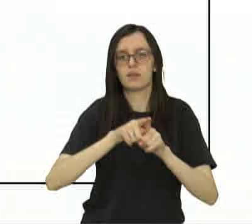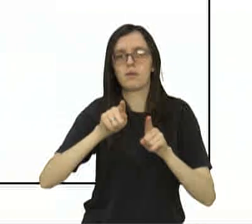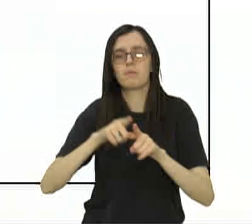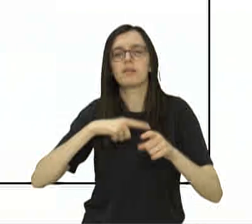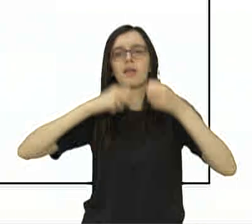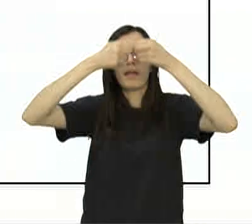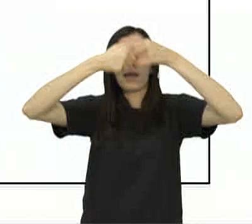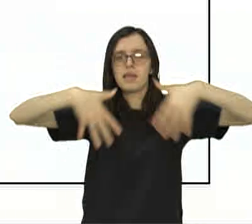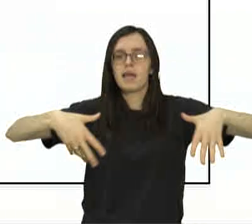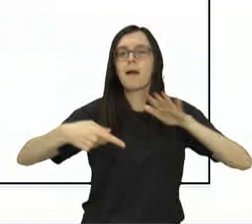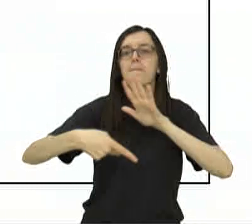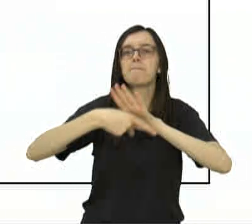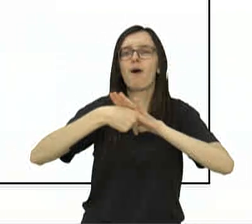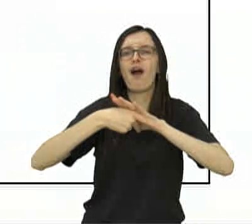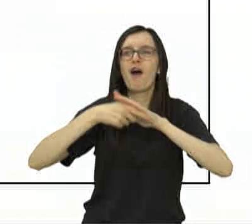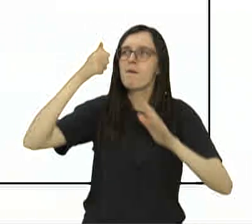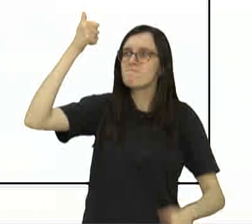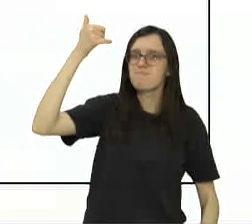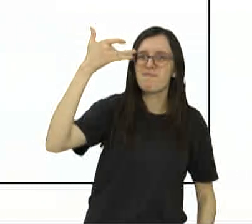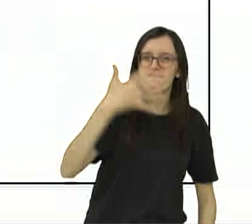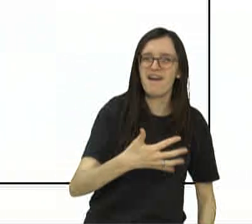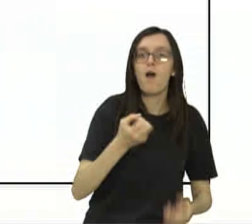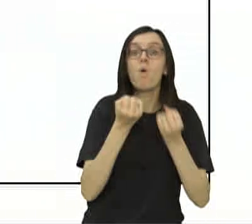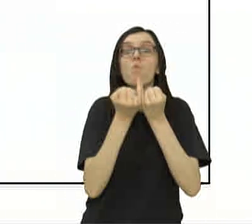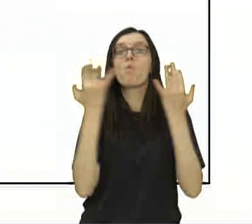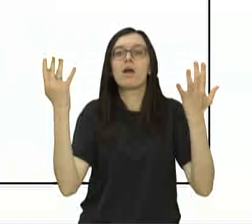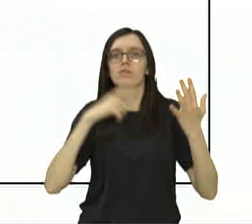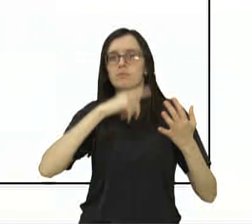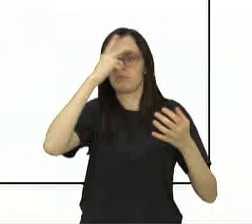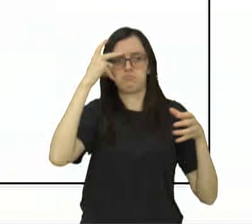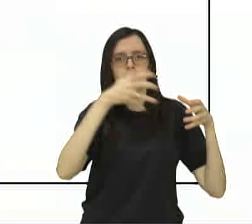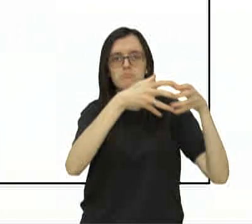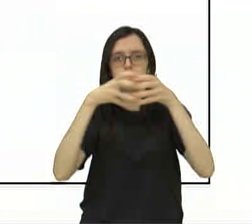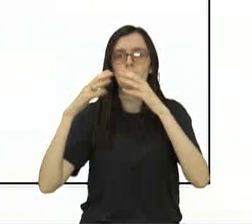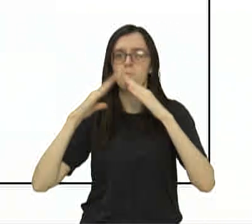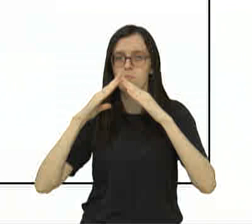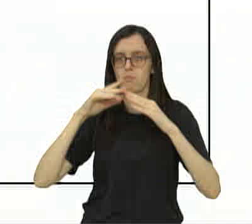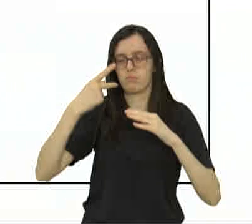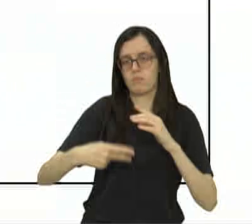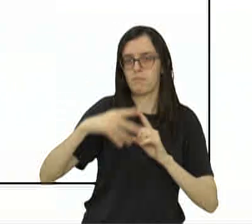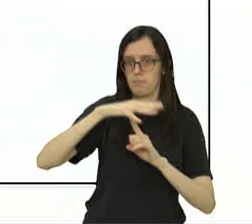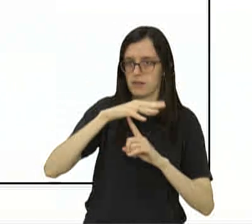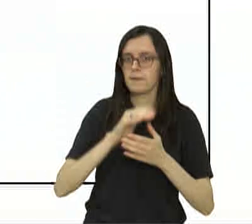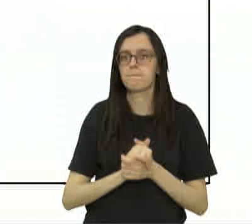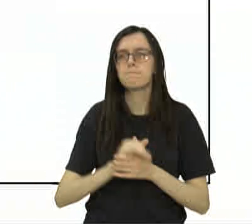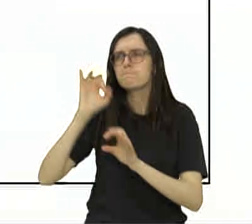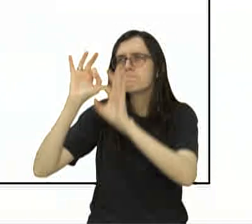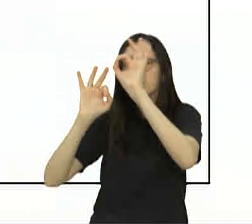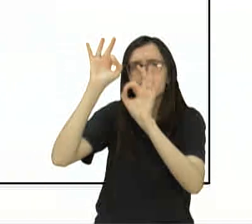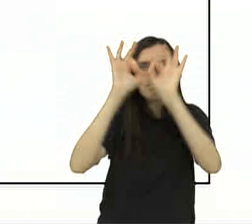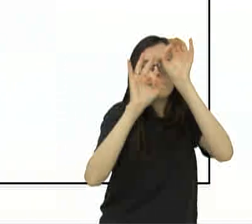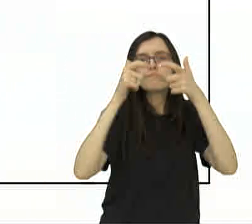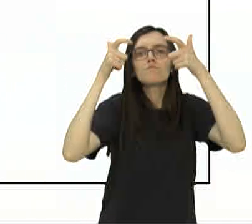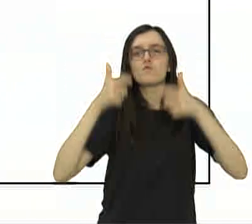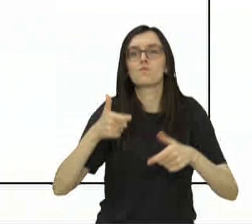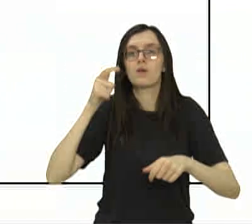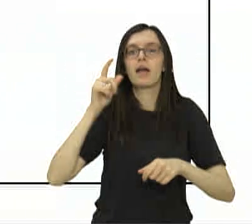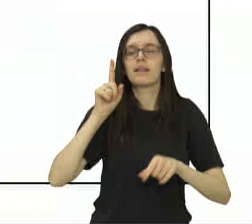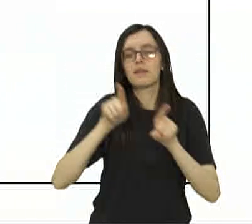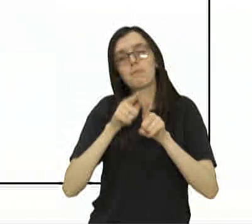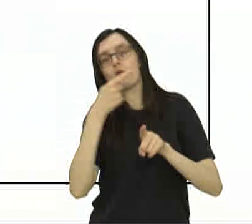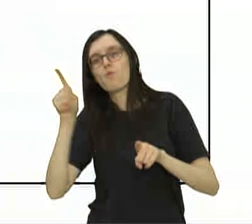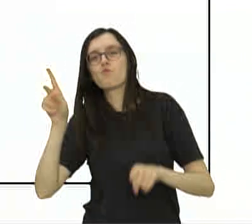hierarquia urbana. As regiões geográficas intermediárias organizam o território, articulando as regiões geográficas